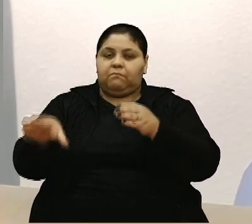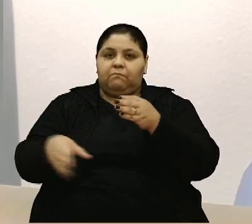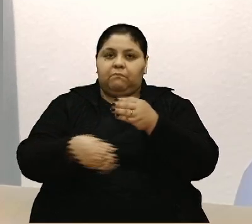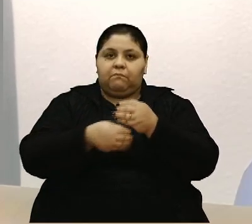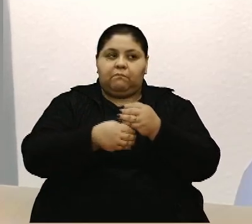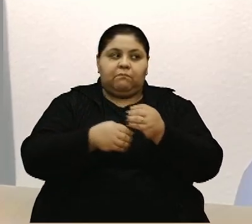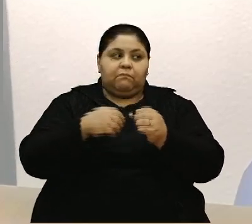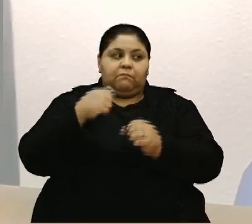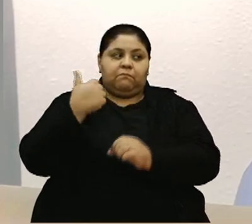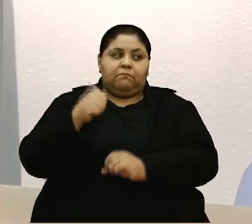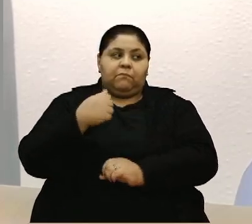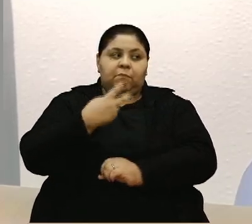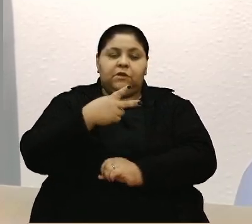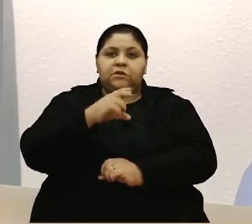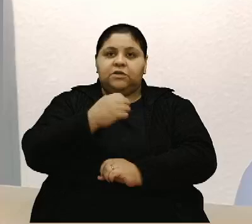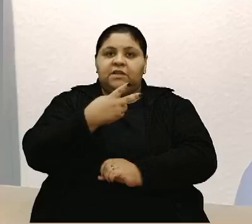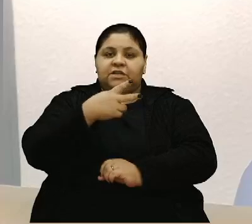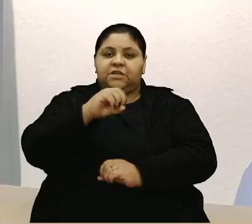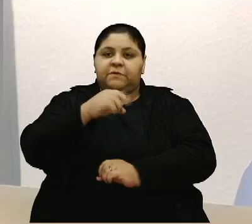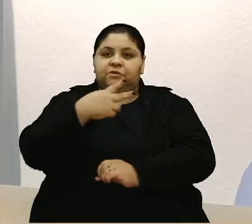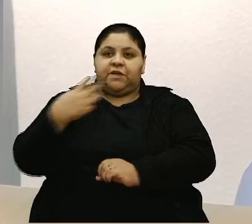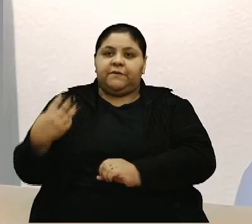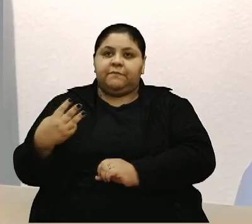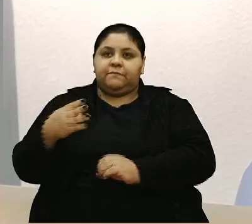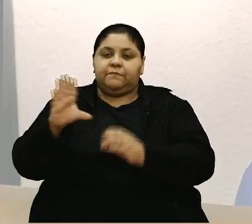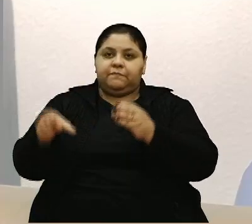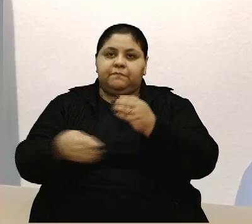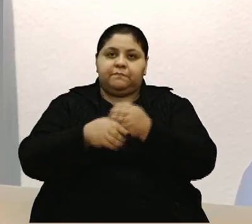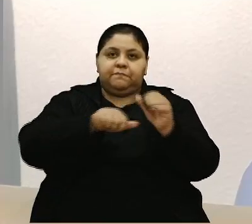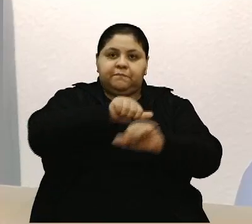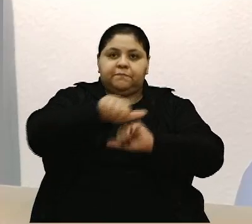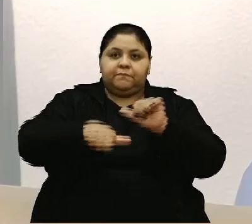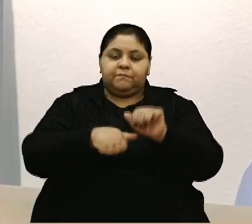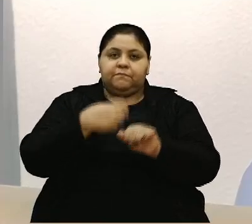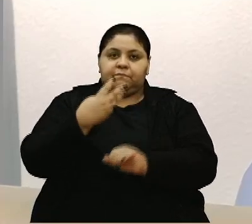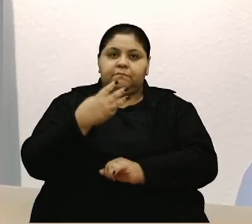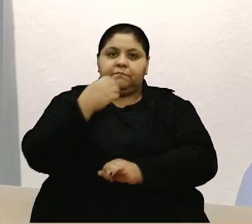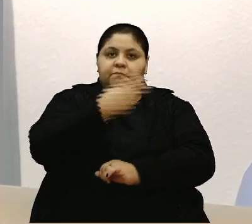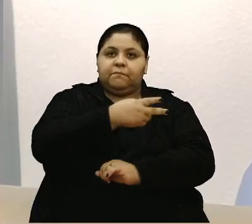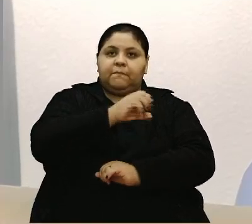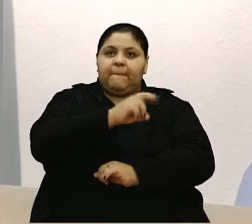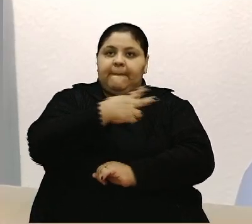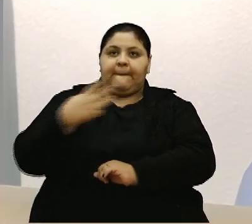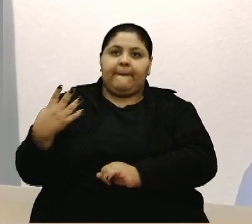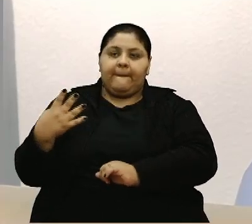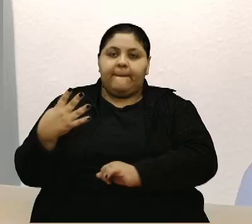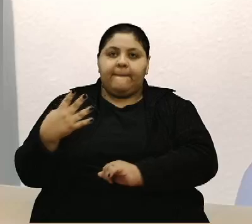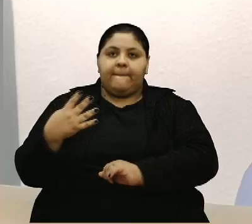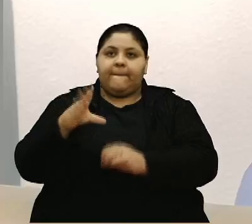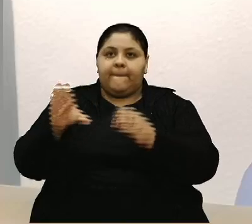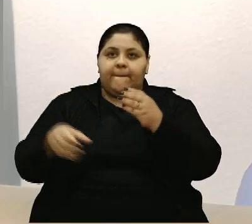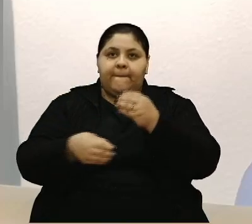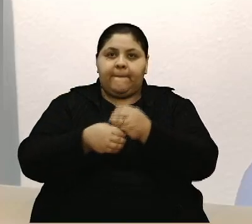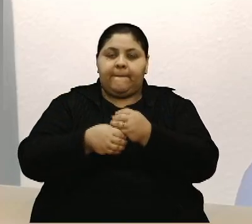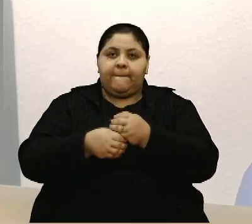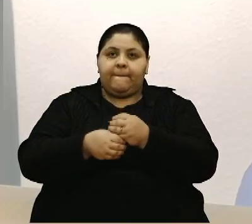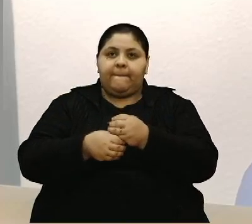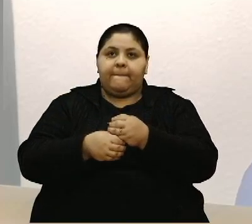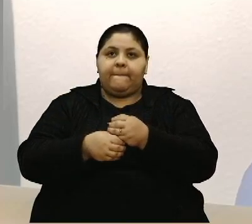modificativa 2/2024, emenda modificativa 3/2024, emenda